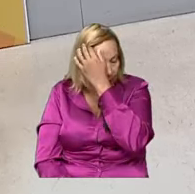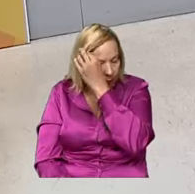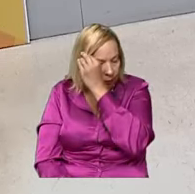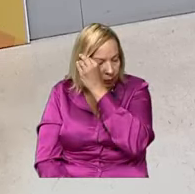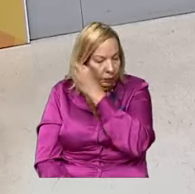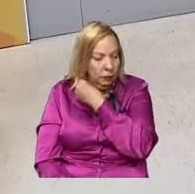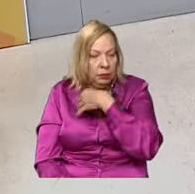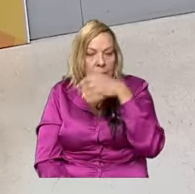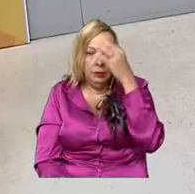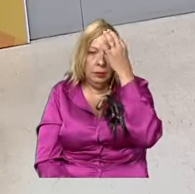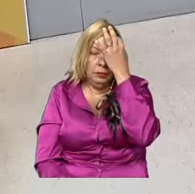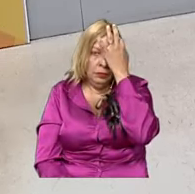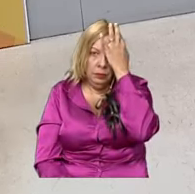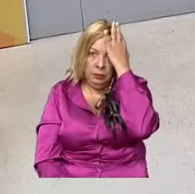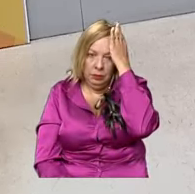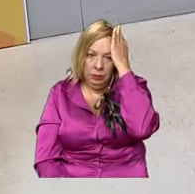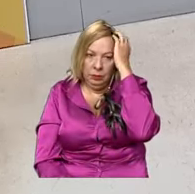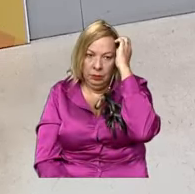49.